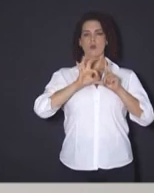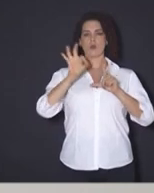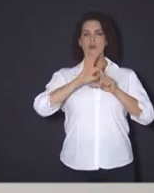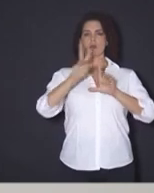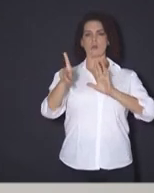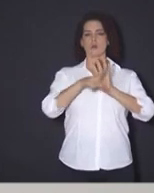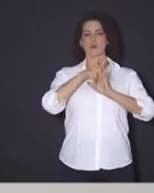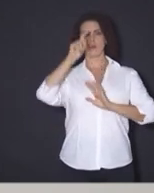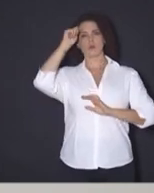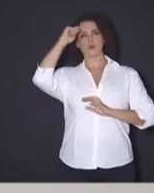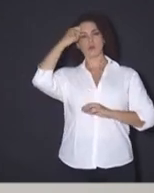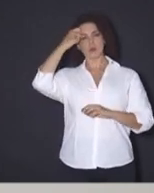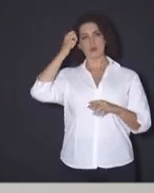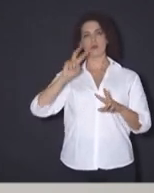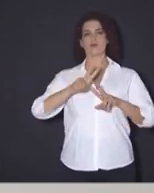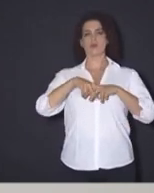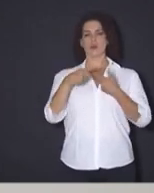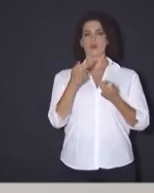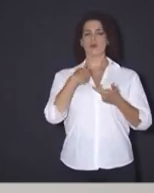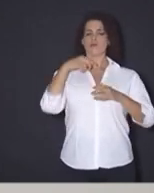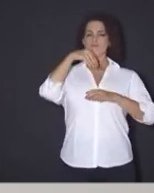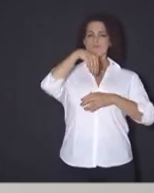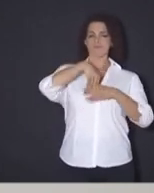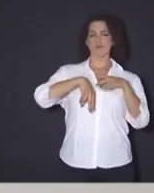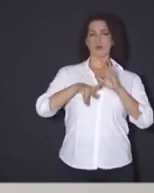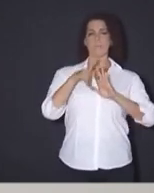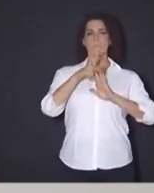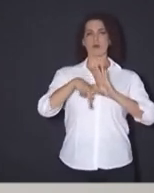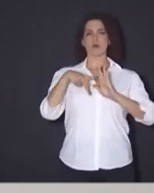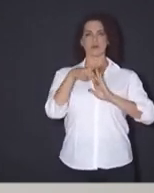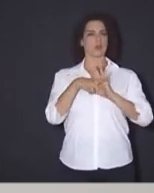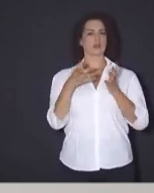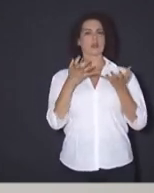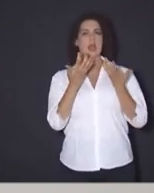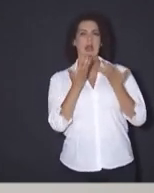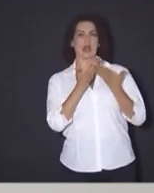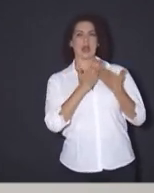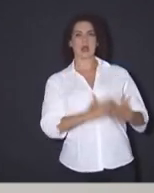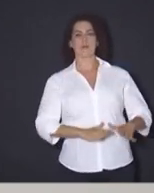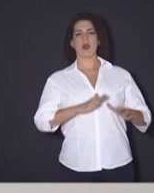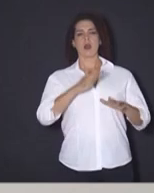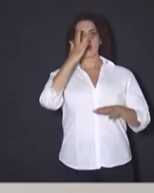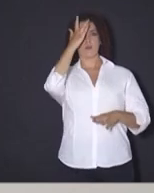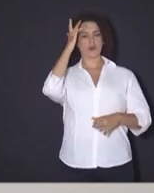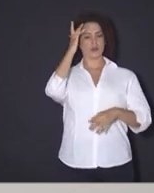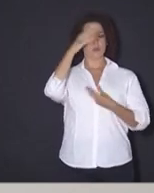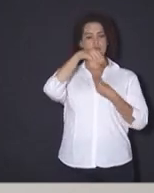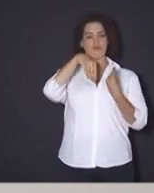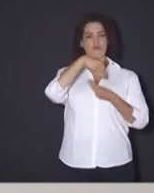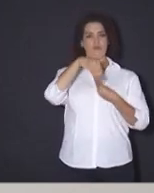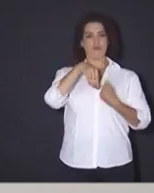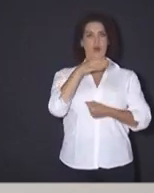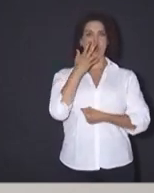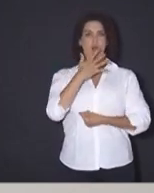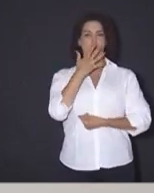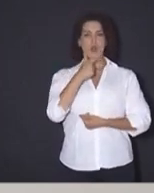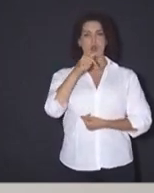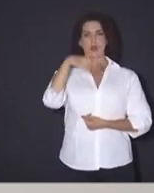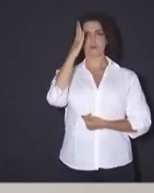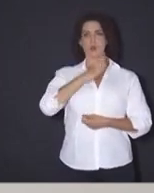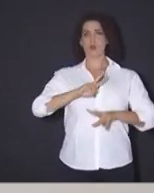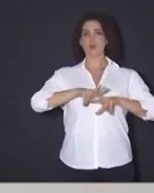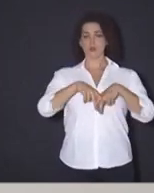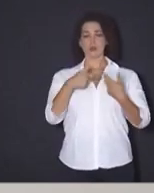fazia parte de um de um projeto para destruir os mestiços no brasil pelo fato de defender simplesmente que as